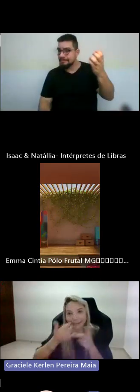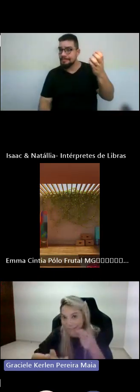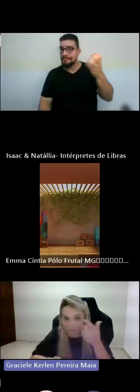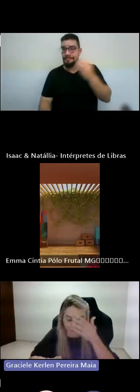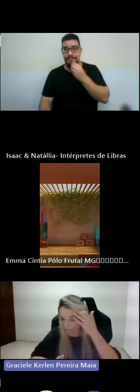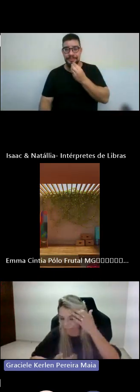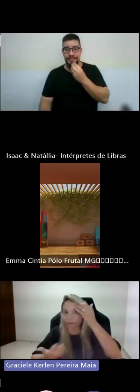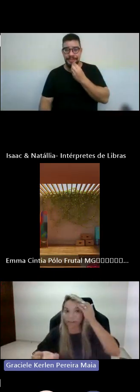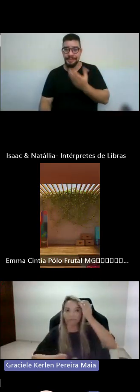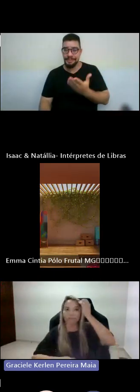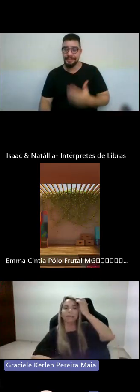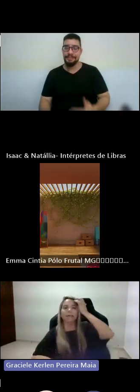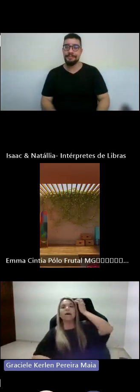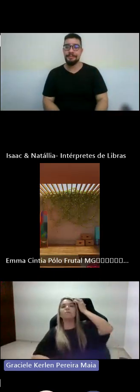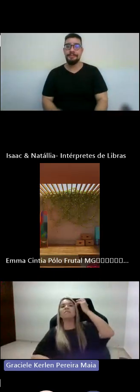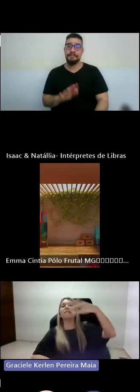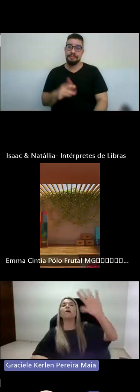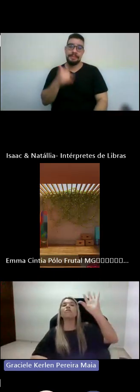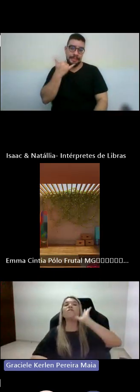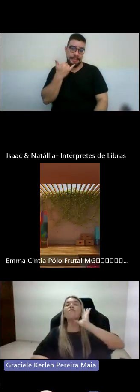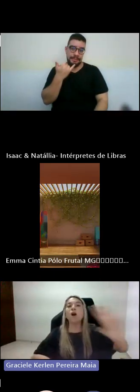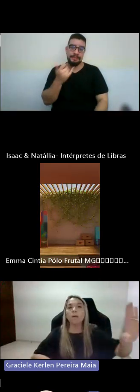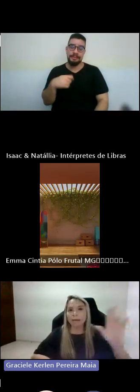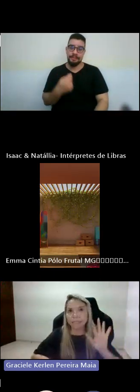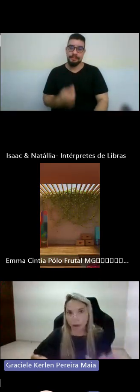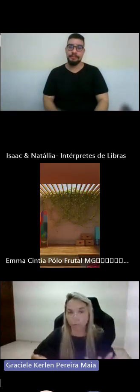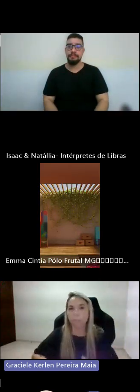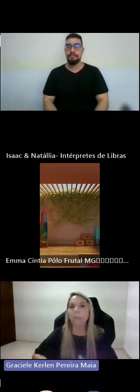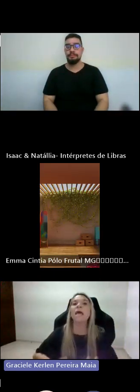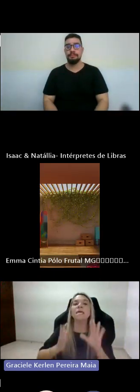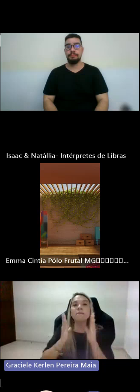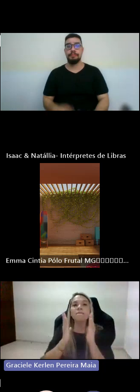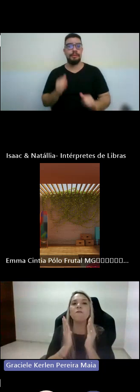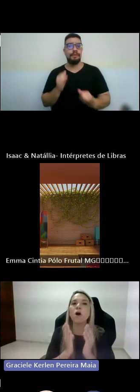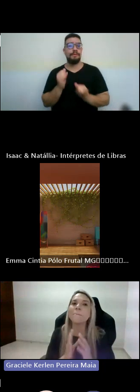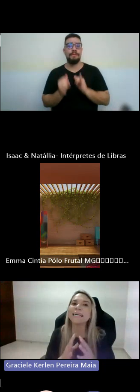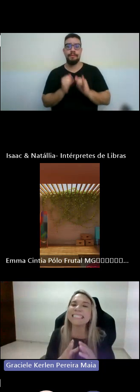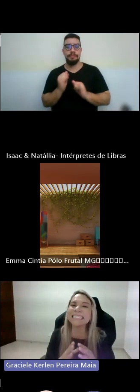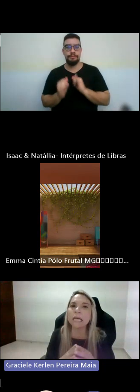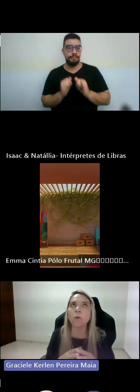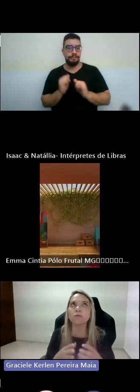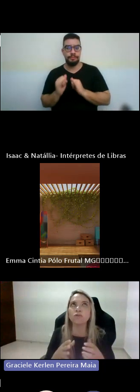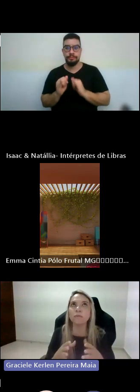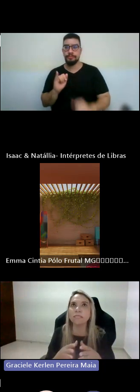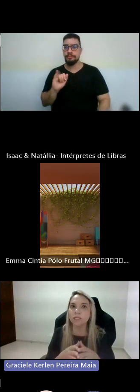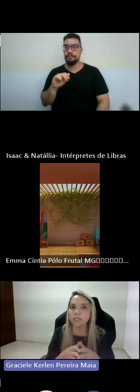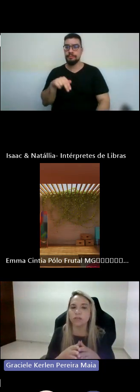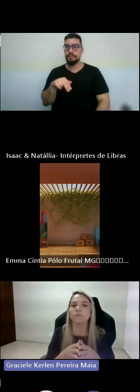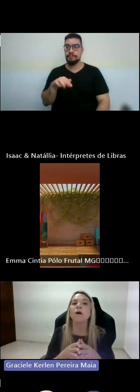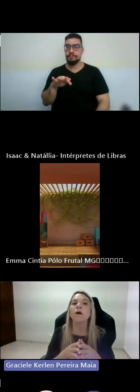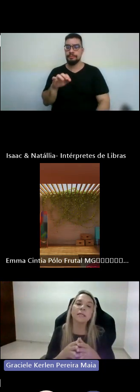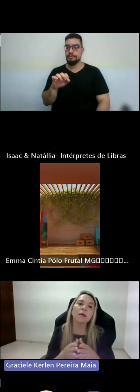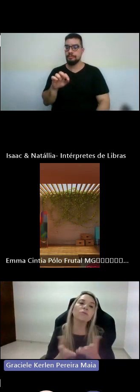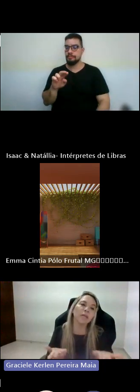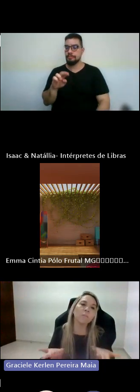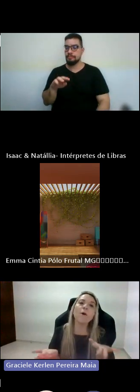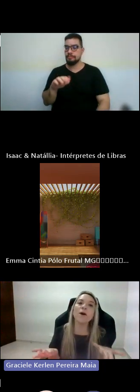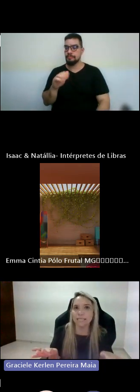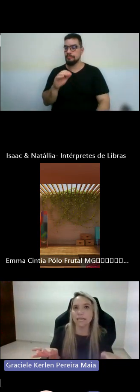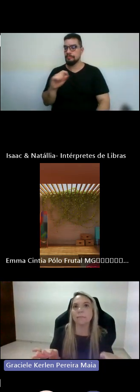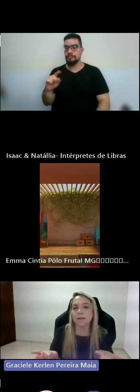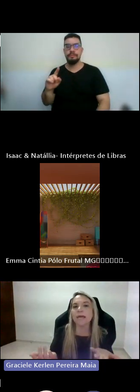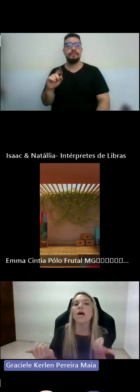assim. Mas enfim, sinal de telefone. O sinal de informação. Informação é o substantivo. Então, eu